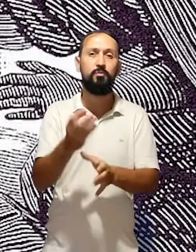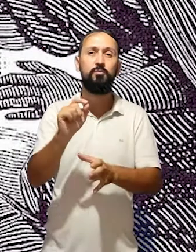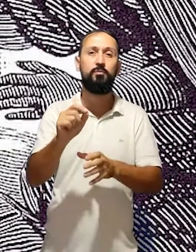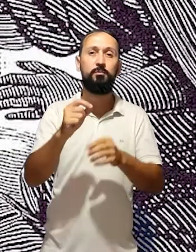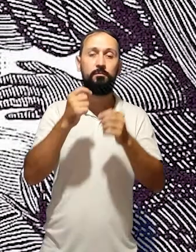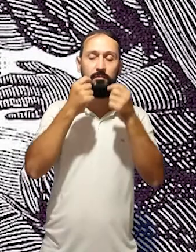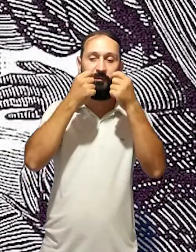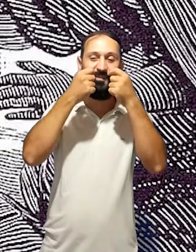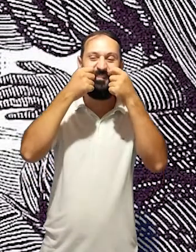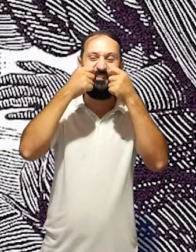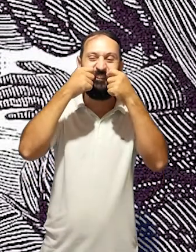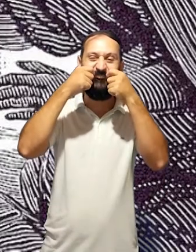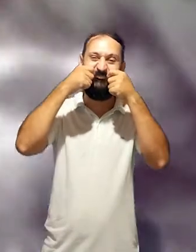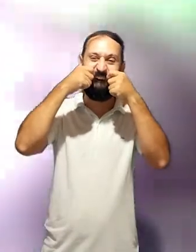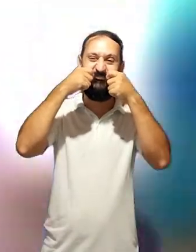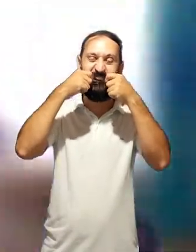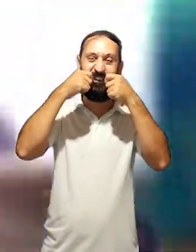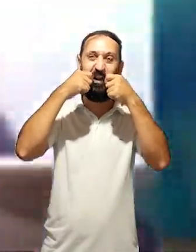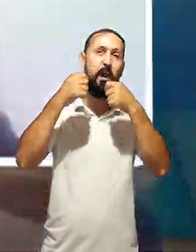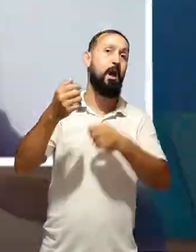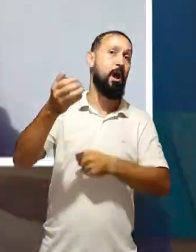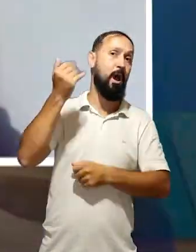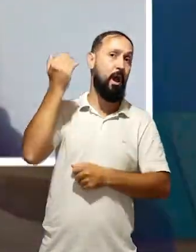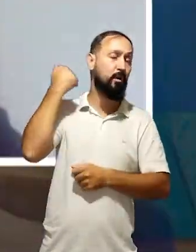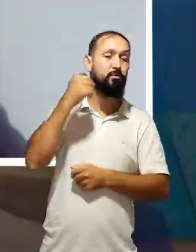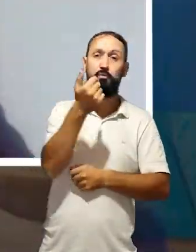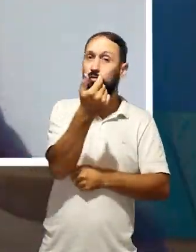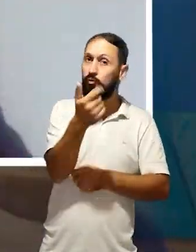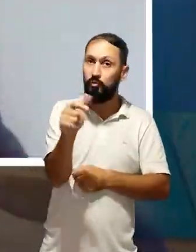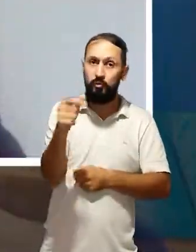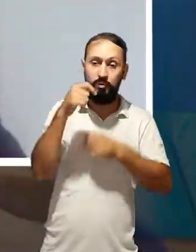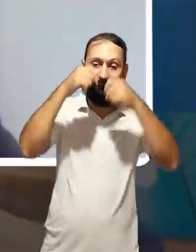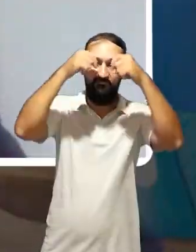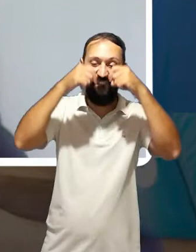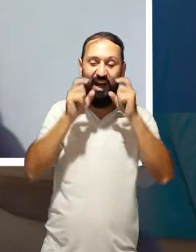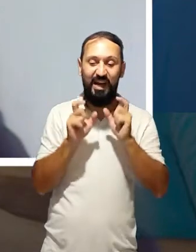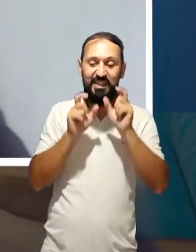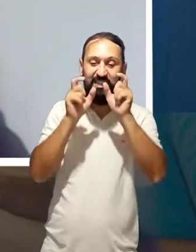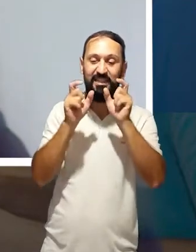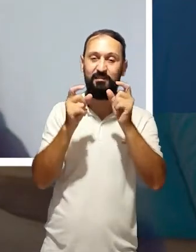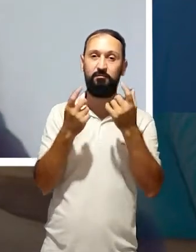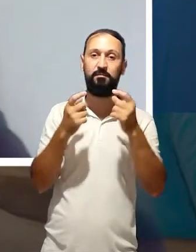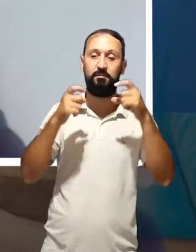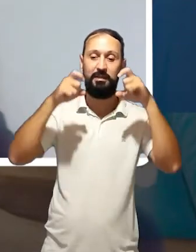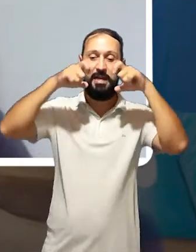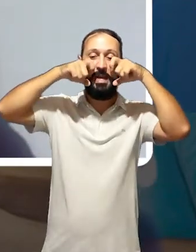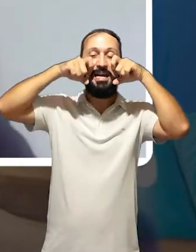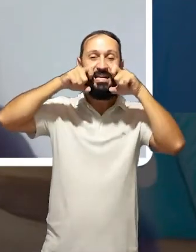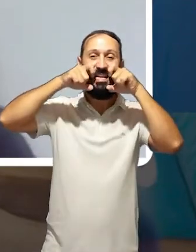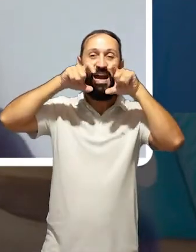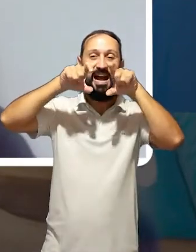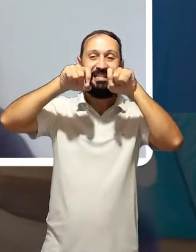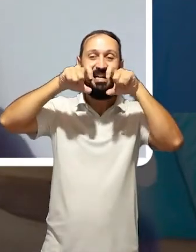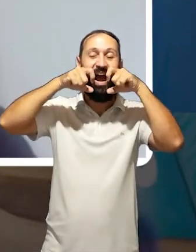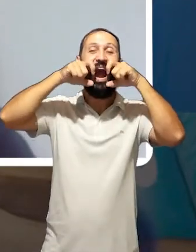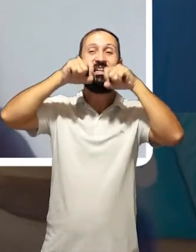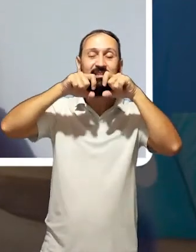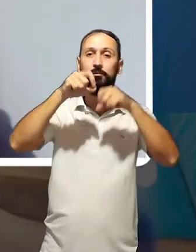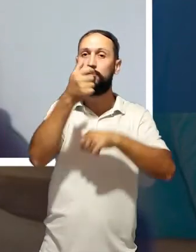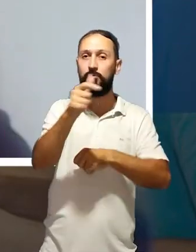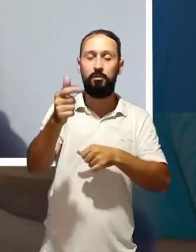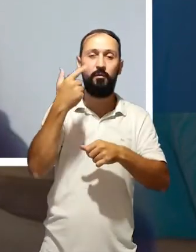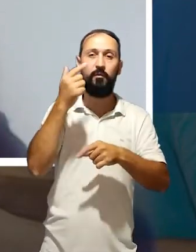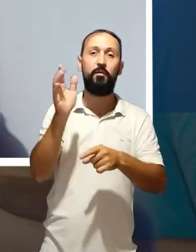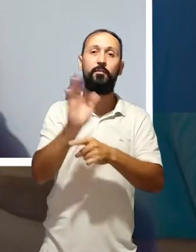vão surgindo os dentes pontiagudos. Até então, eles não tinham presas, nada disso. E se